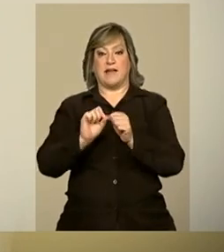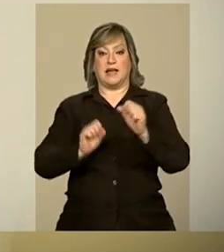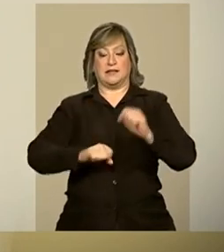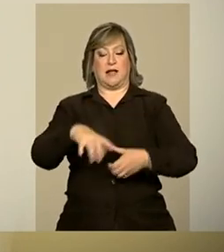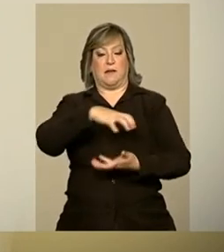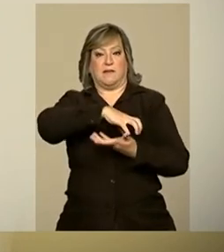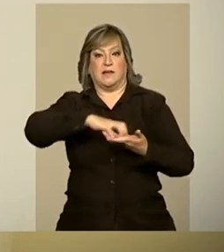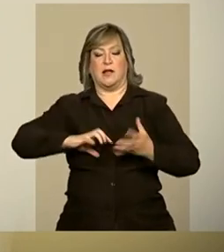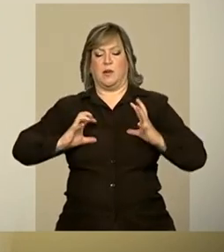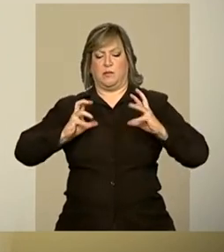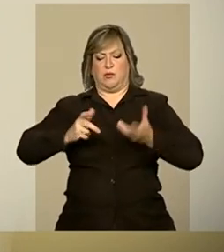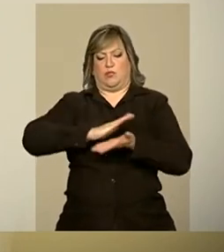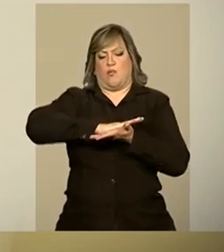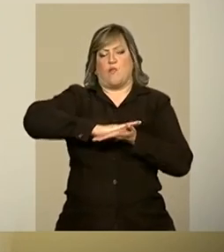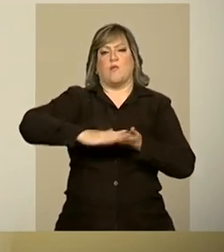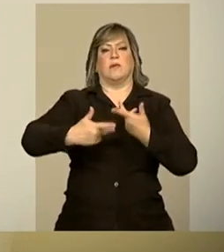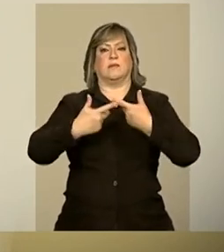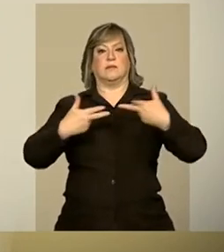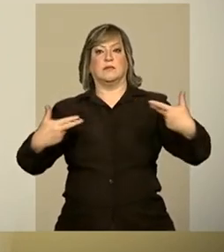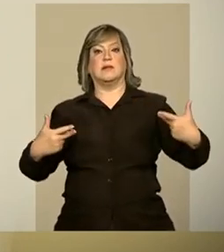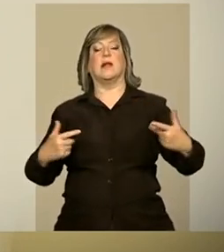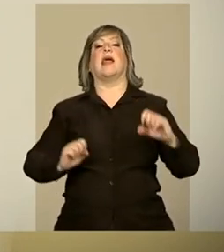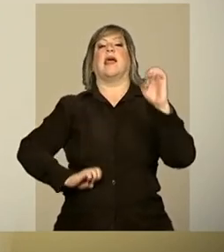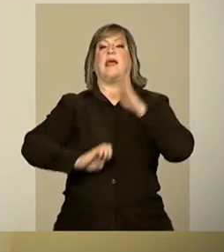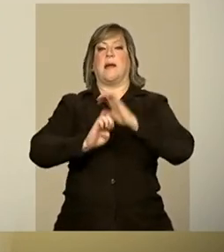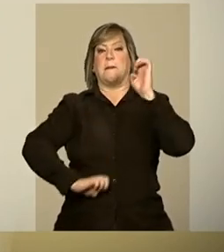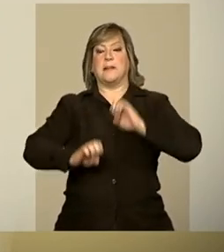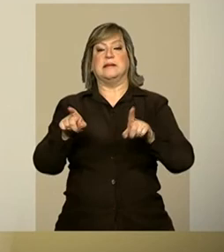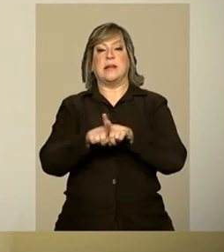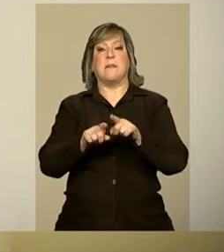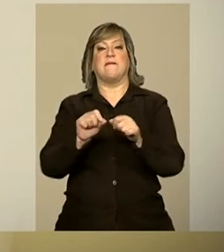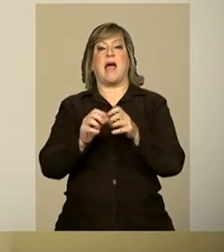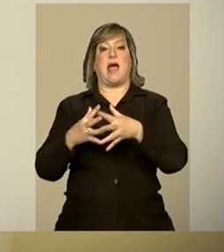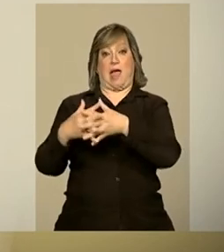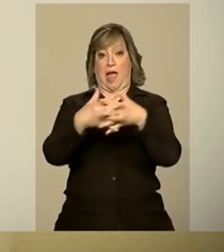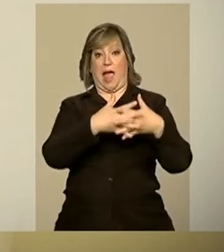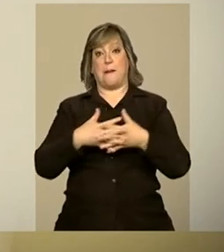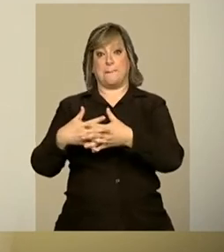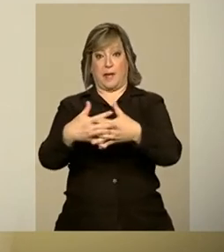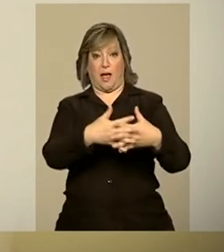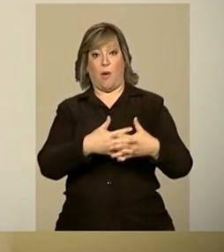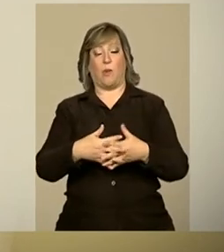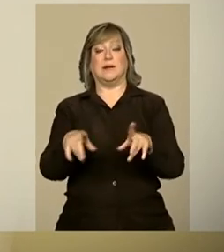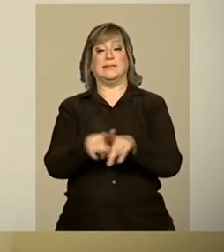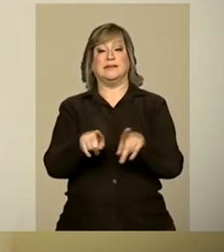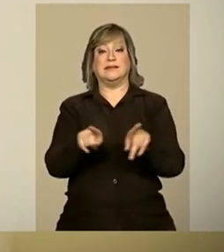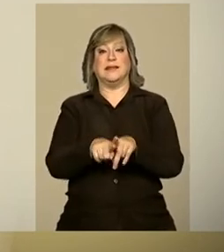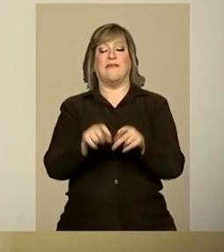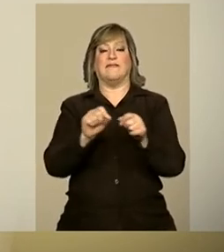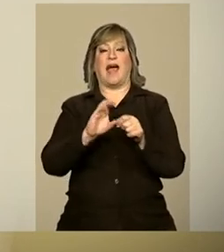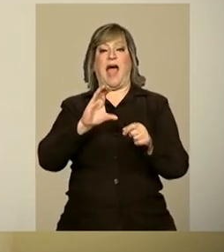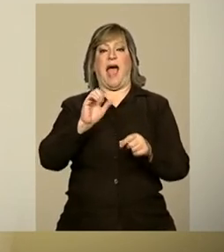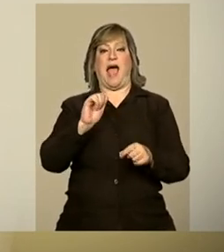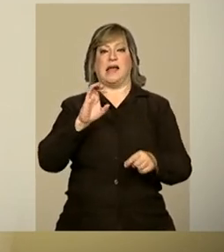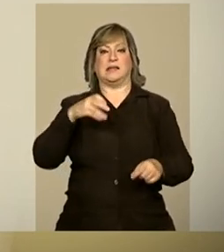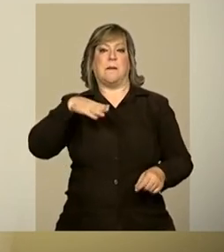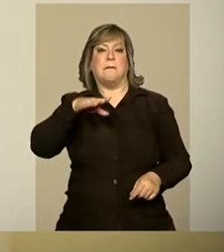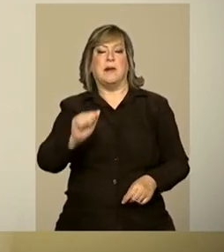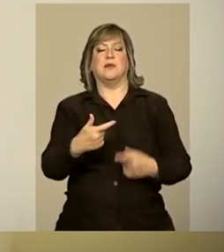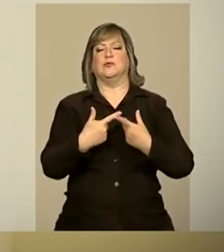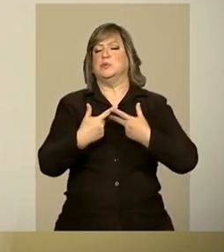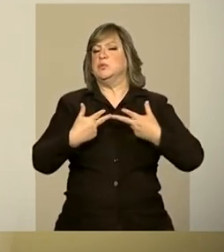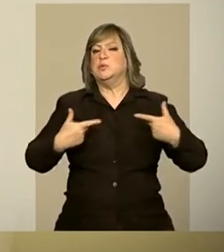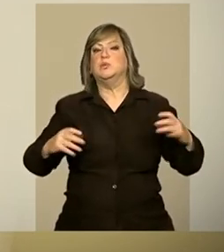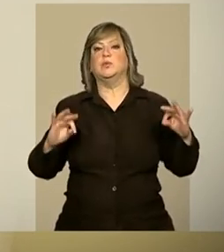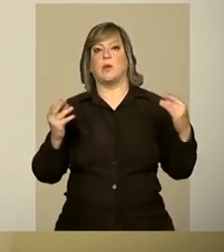as motoniveladoras. As empresas que produzem caminhão. As empresas que fazem as caçambas. As empresas que